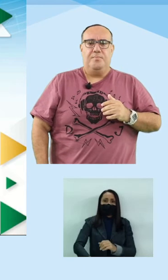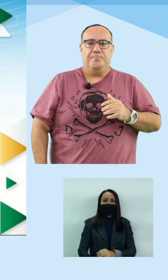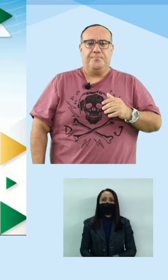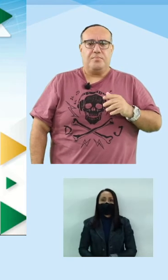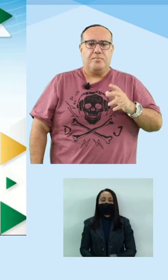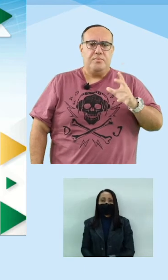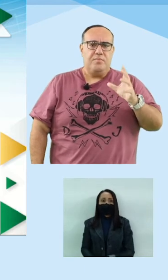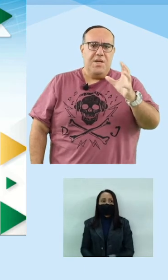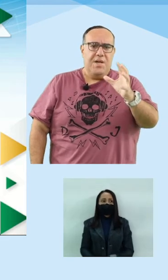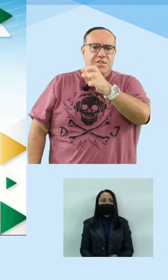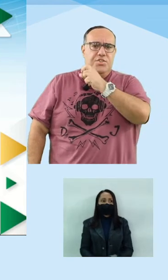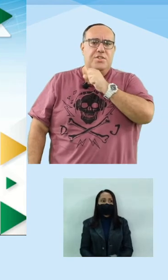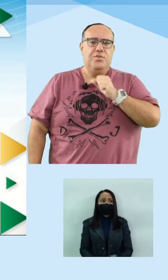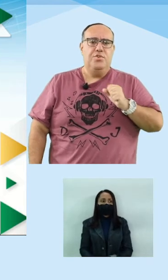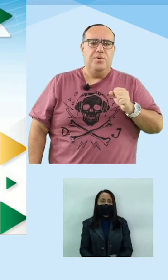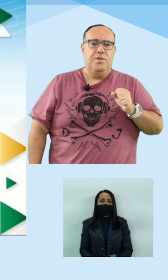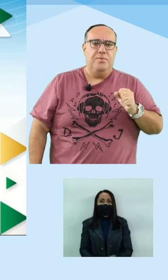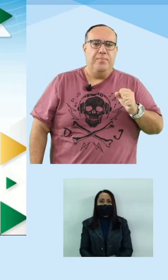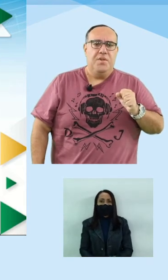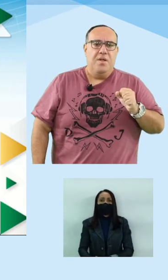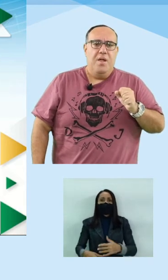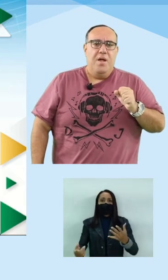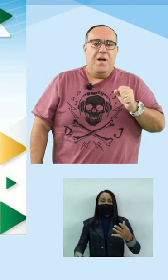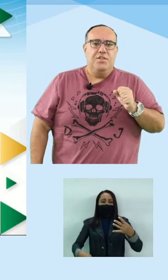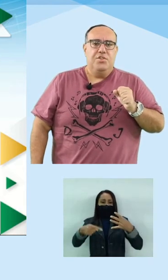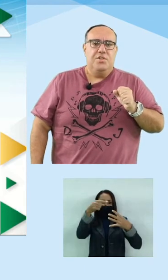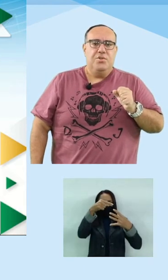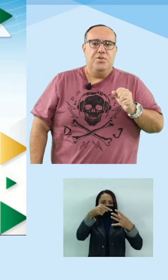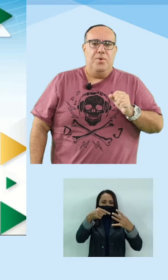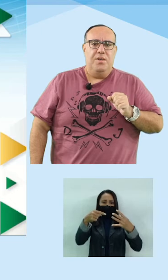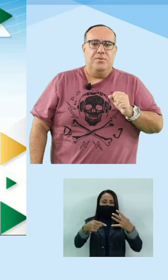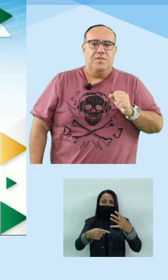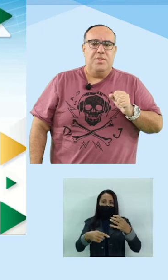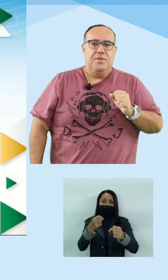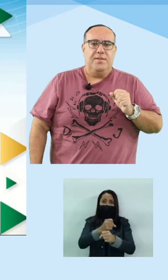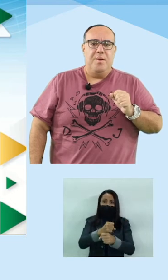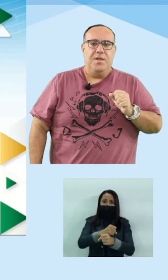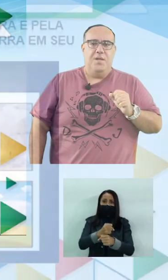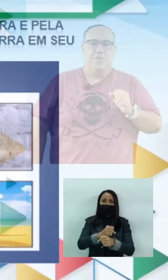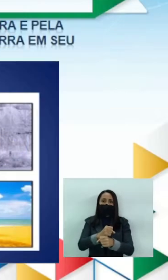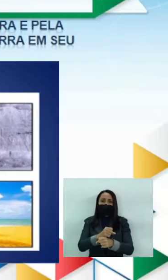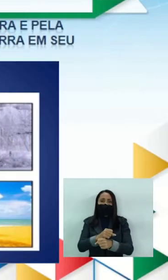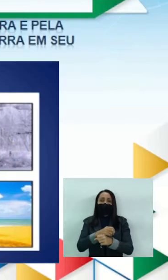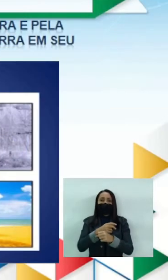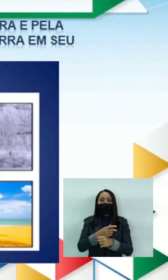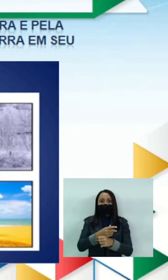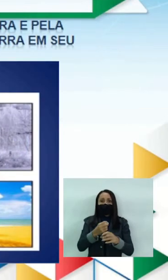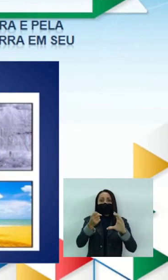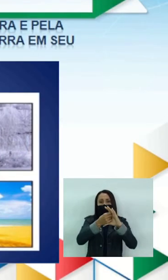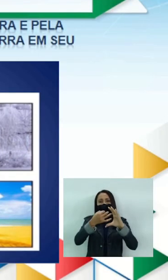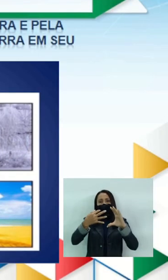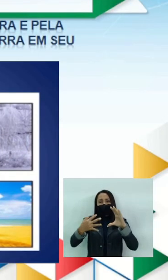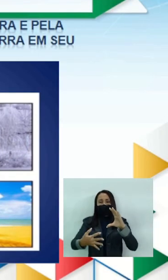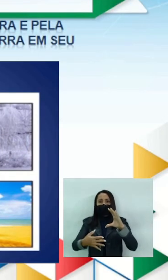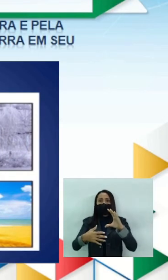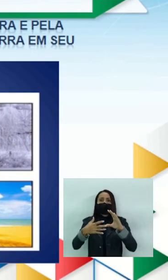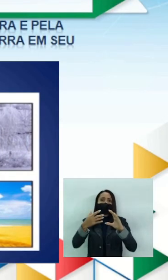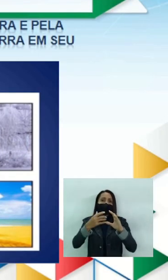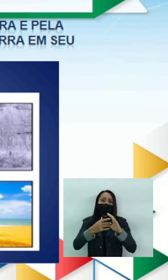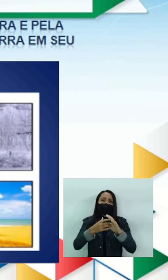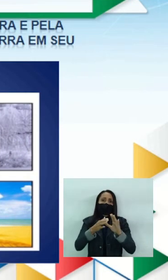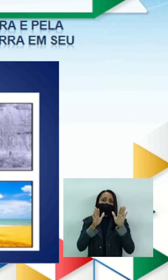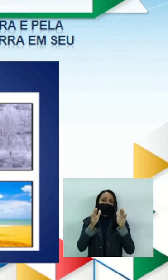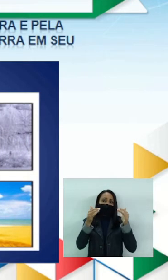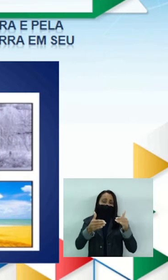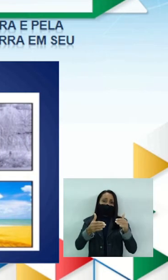lá. As estações do ano. As estações do ano são determinadas pela maneira e pela intensidade com que os